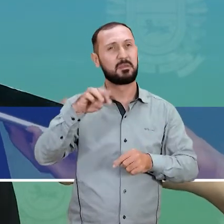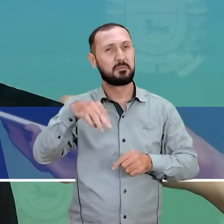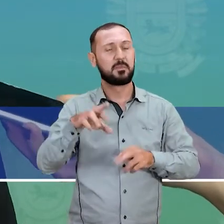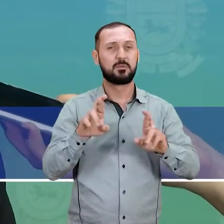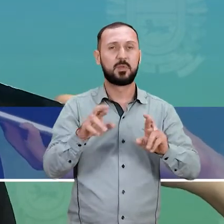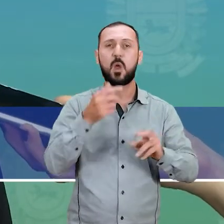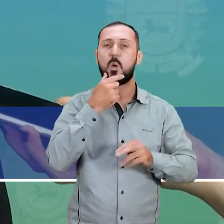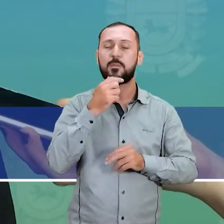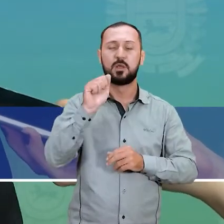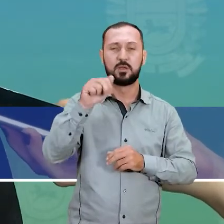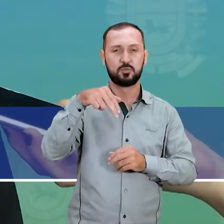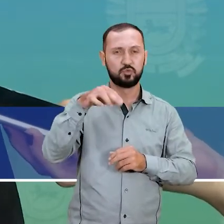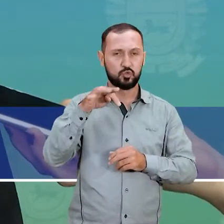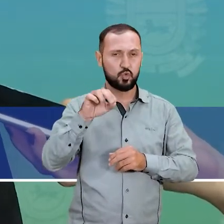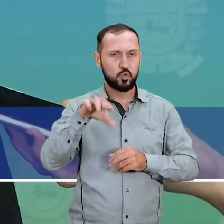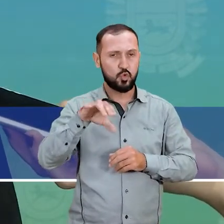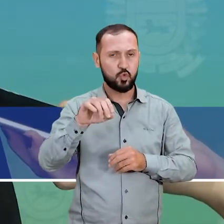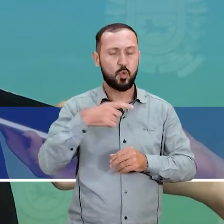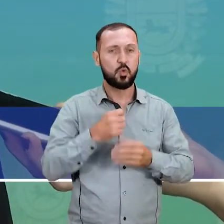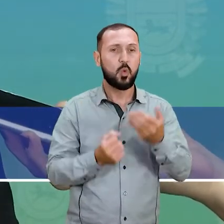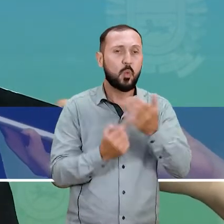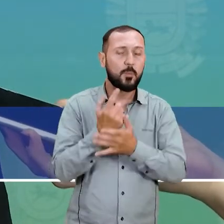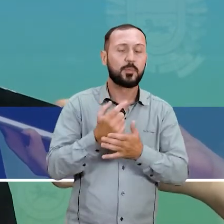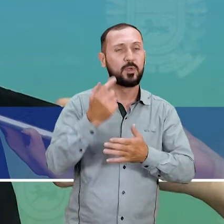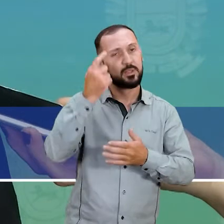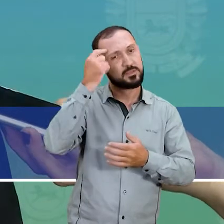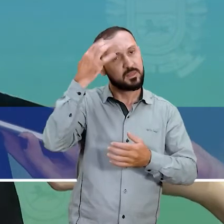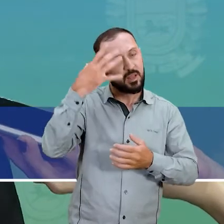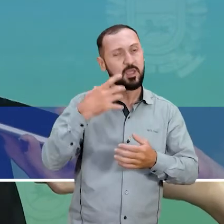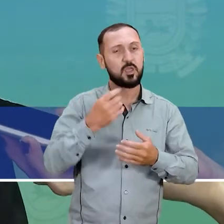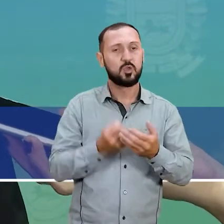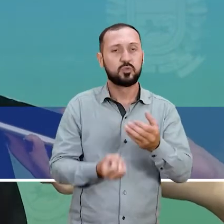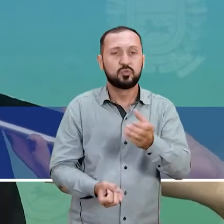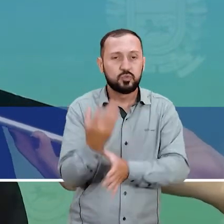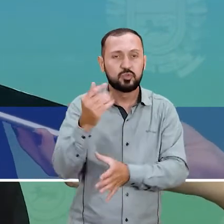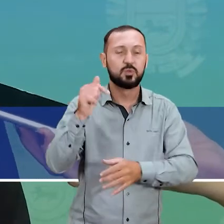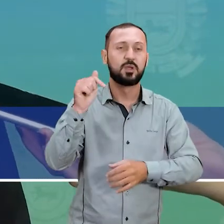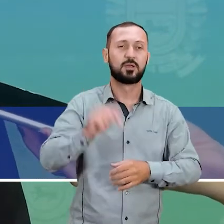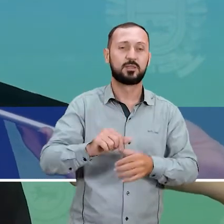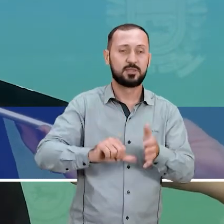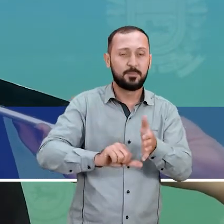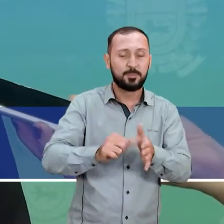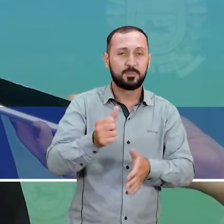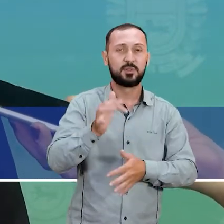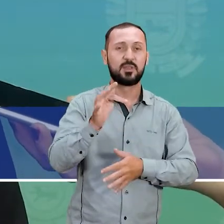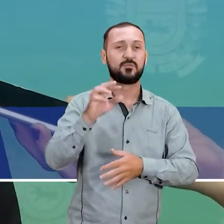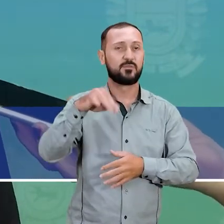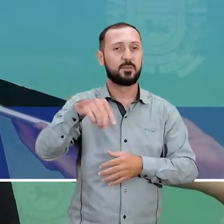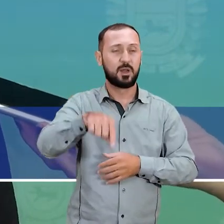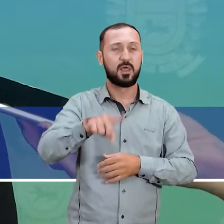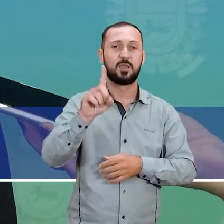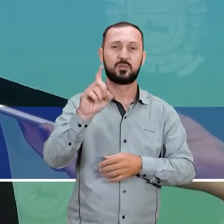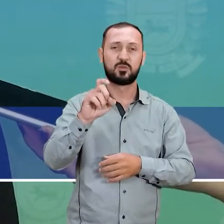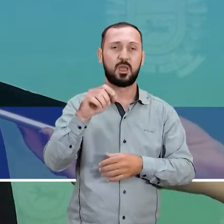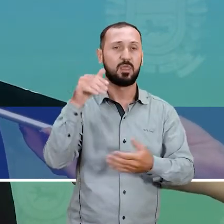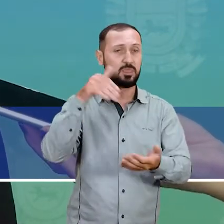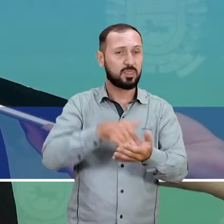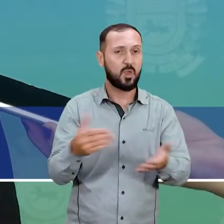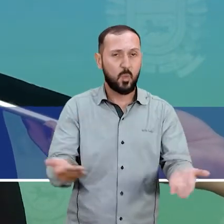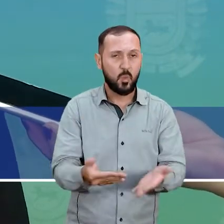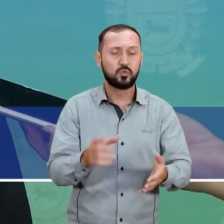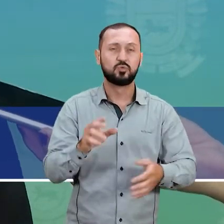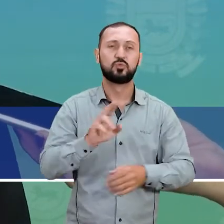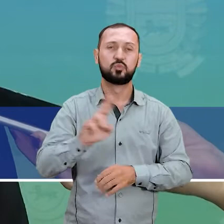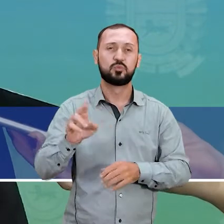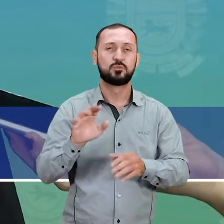No entanto, o Antônio Tonani comprou essa ideia e implantou essa primeira FM Dourados, que continua lá até